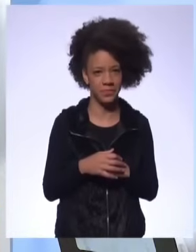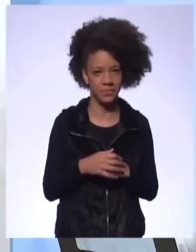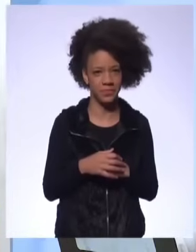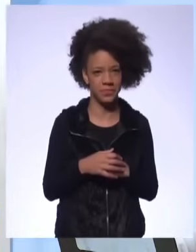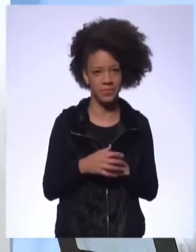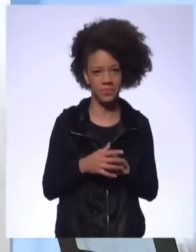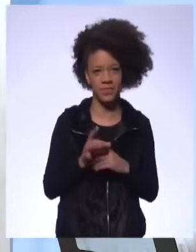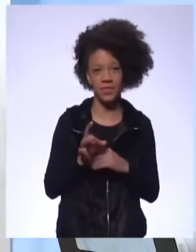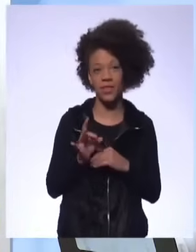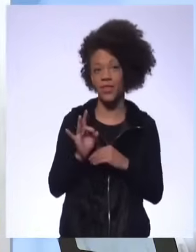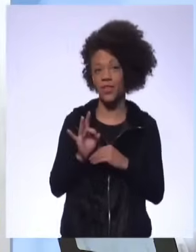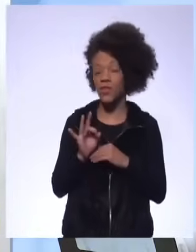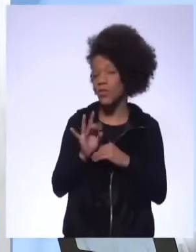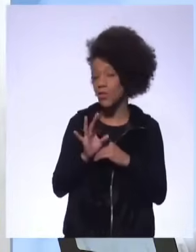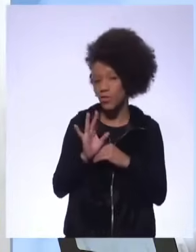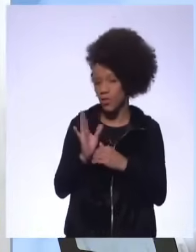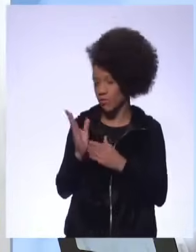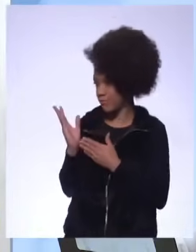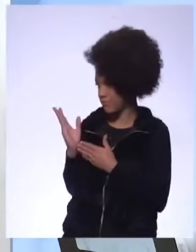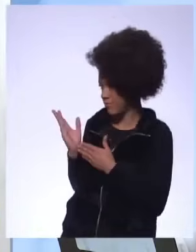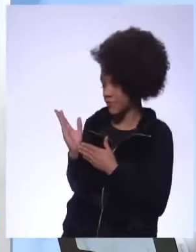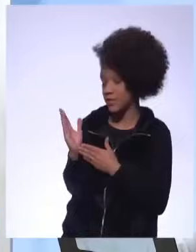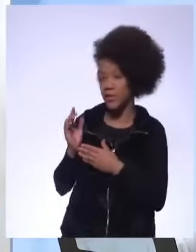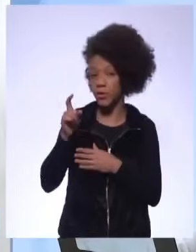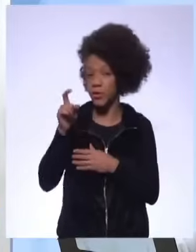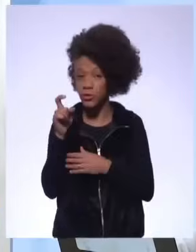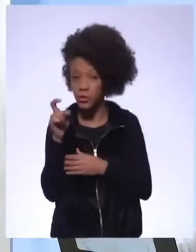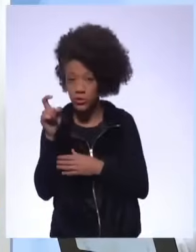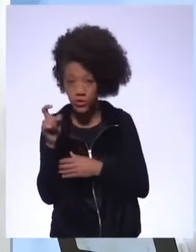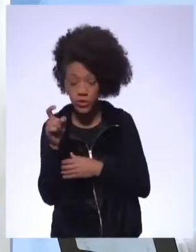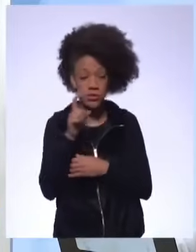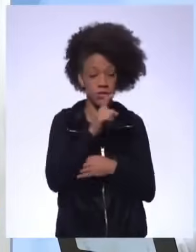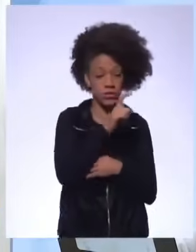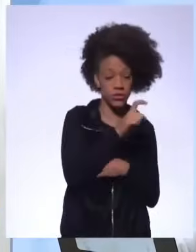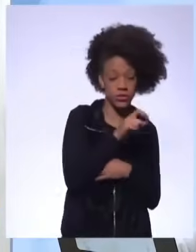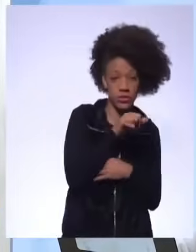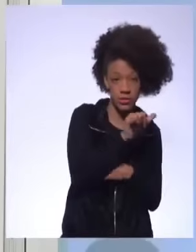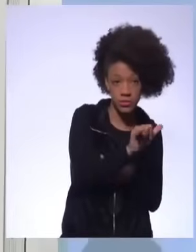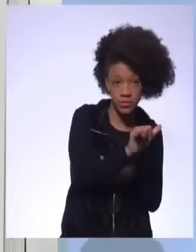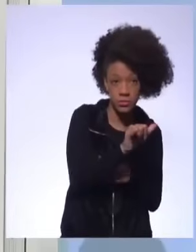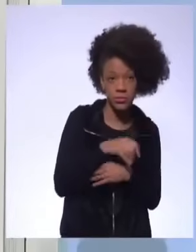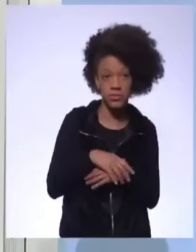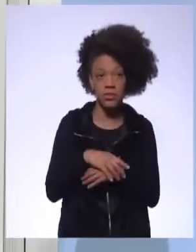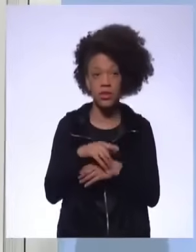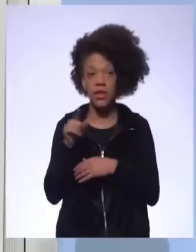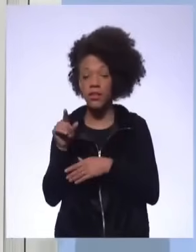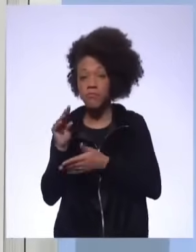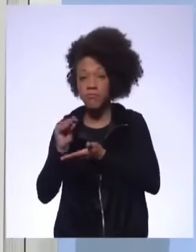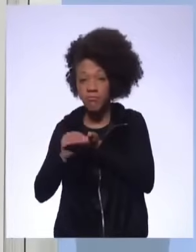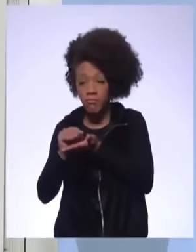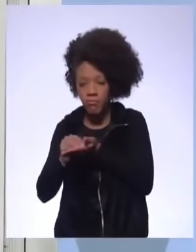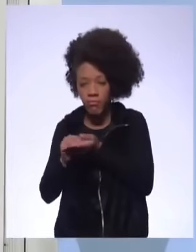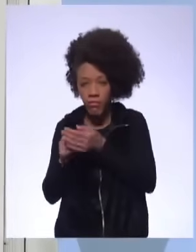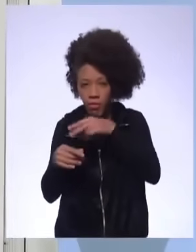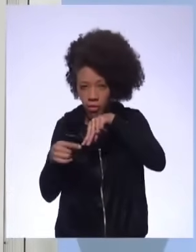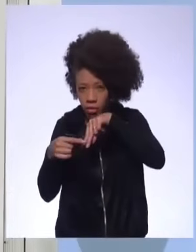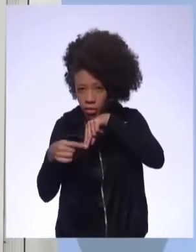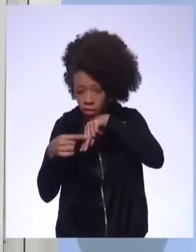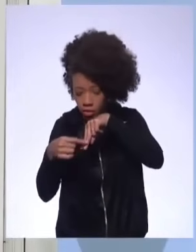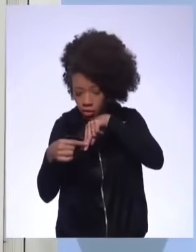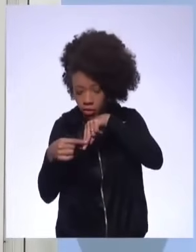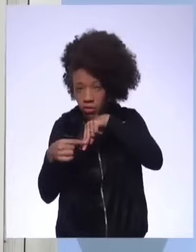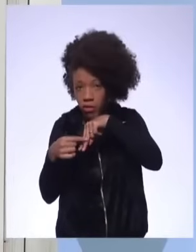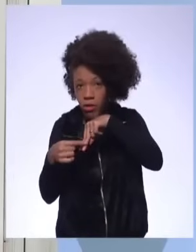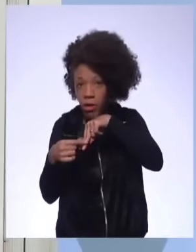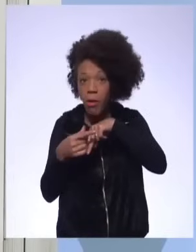Só tem um lado assim. Então, esse é XX, esse é XY. Essa perninha que falta aqui, para o homem faz toda